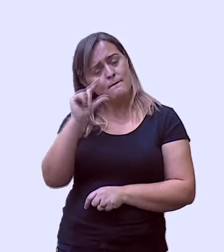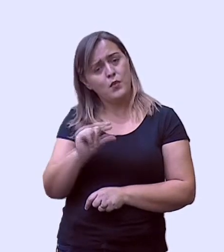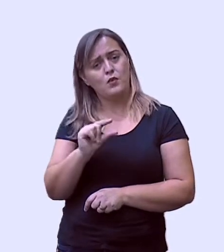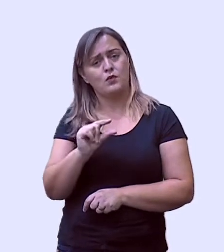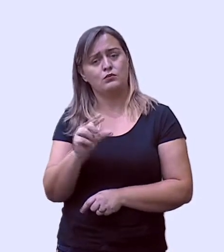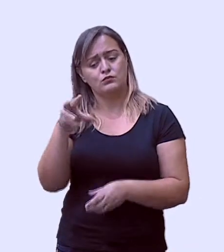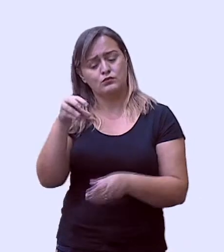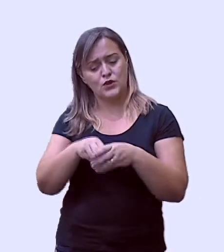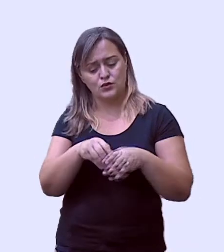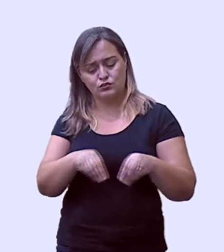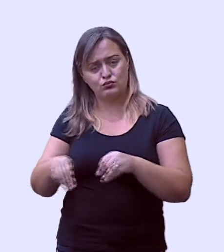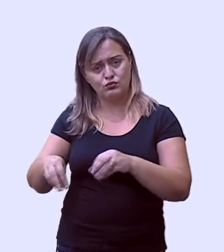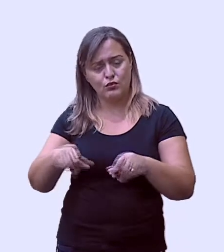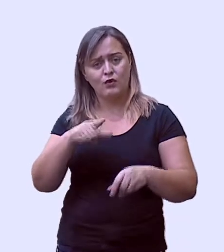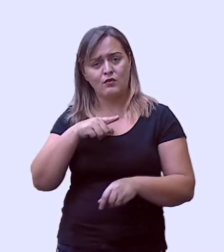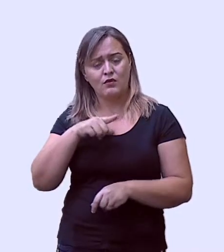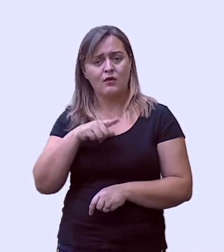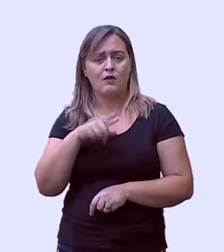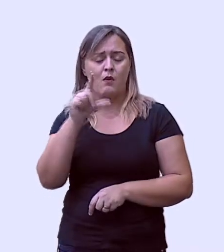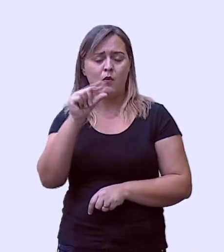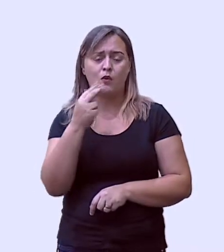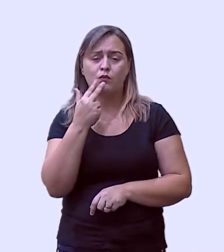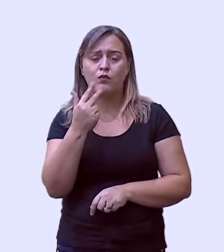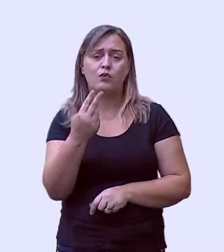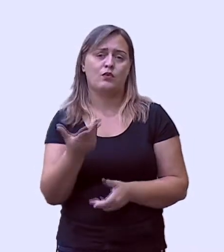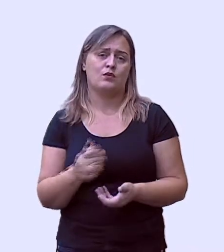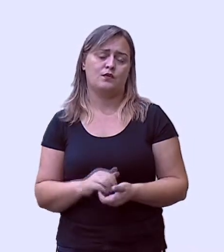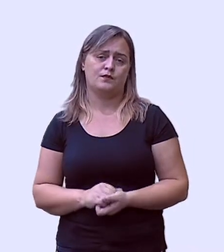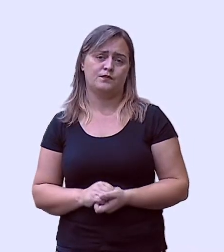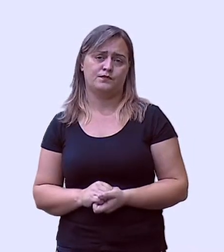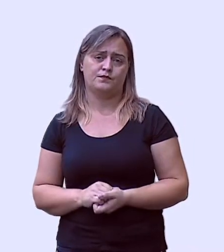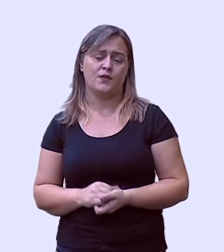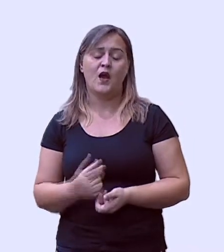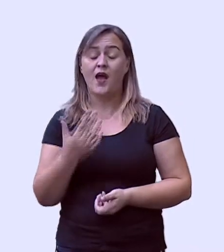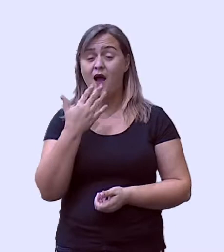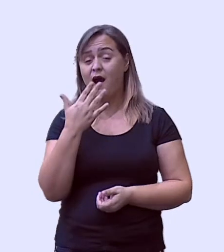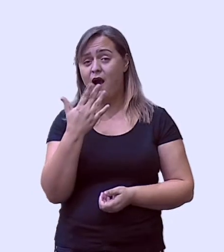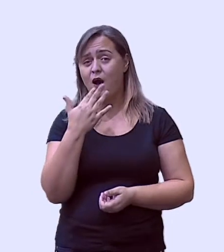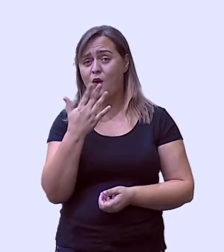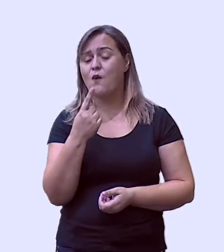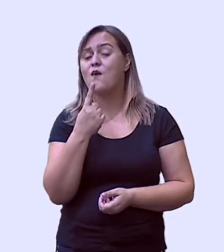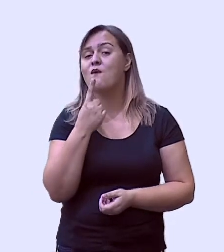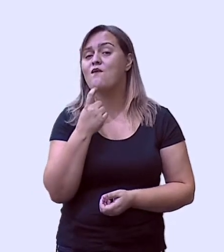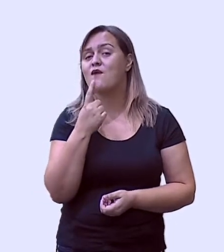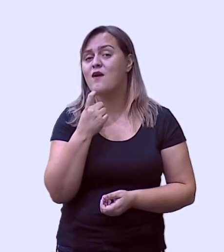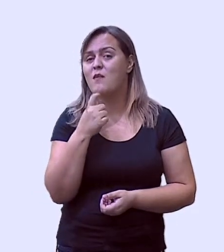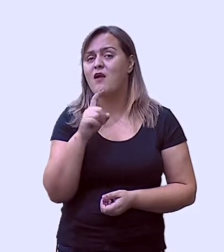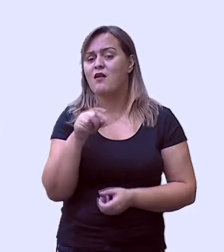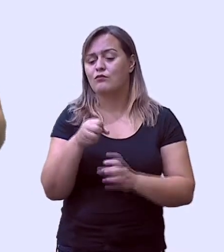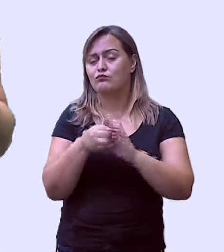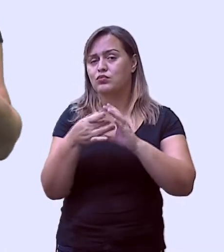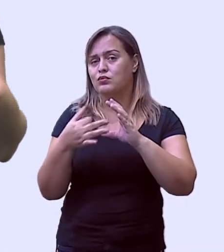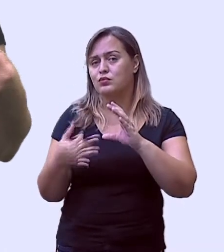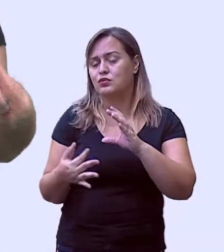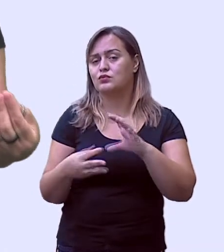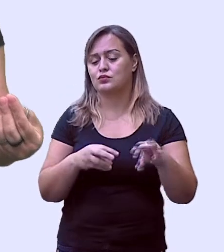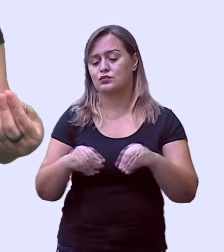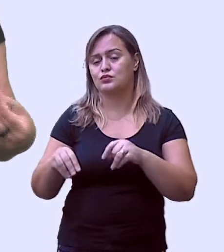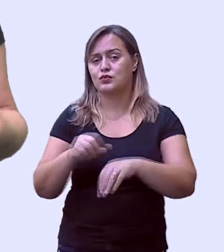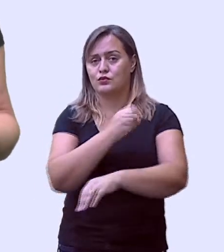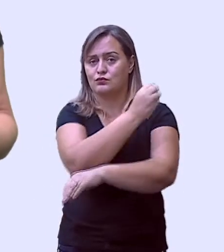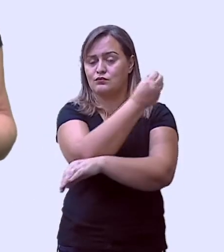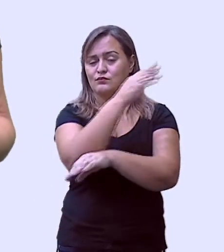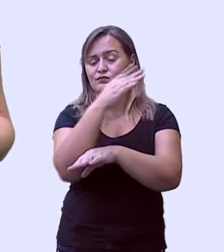solos, né? A tonalidade avermelhada, ela é bastante característica. Então, a gente precisa